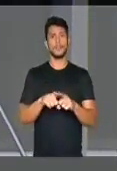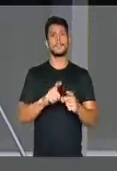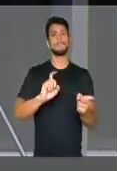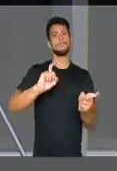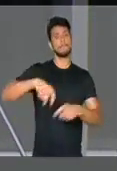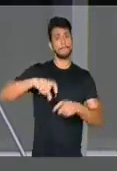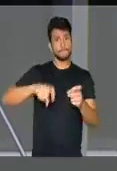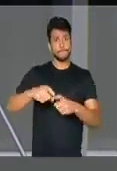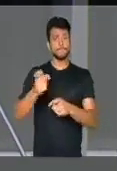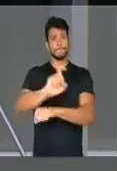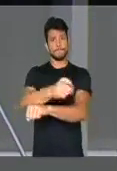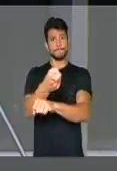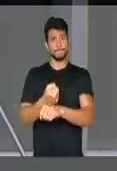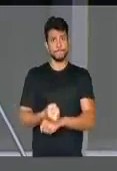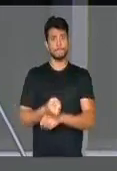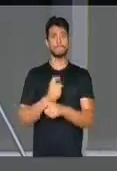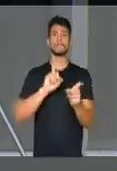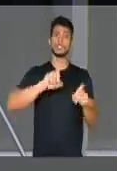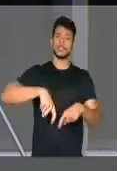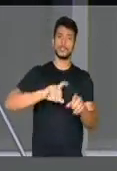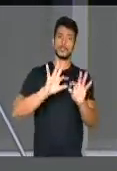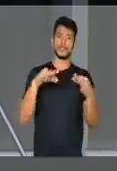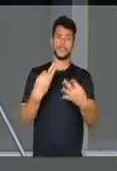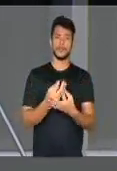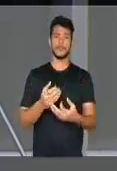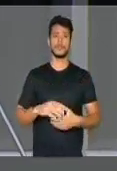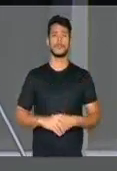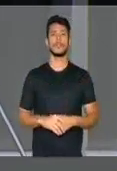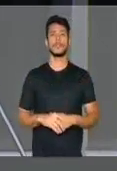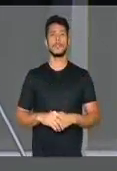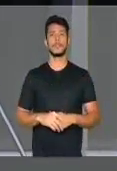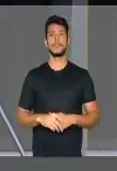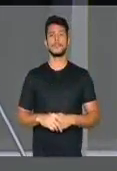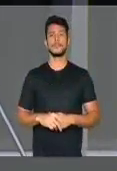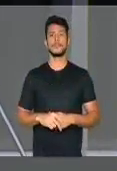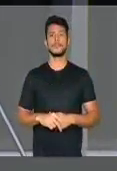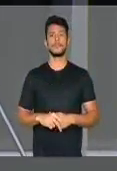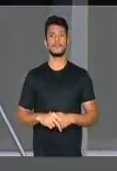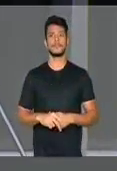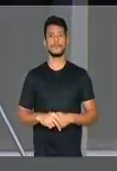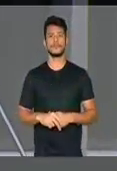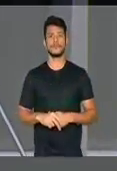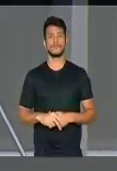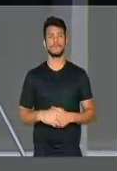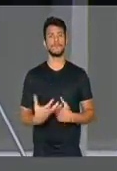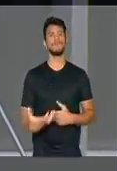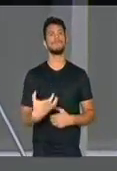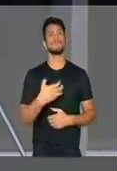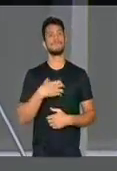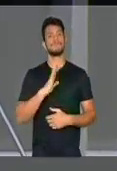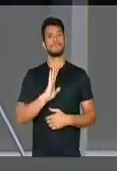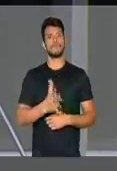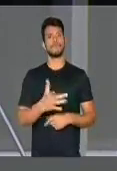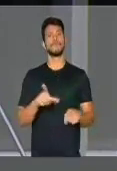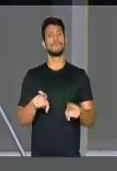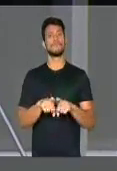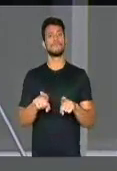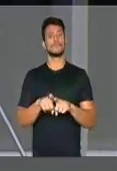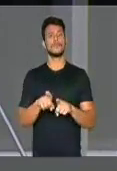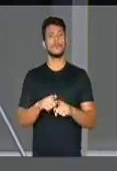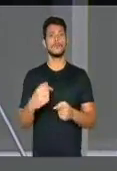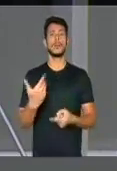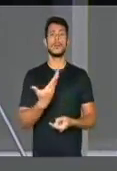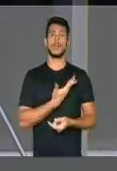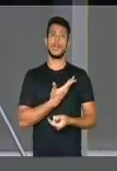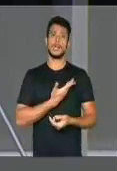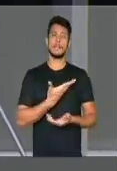das populações das águas e das florestas. Gratifica-nos a solidariedade dos colegas parlamentares com